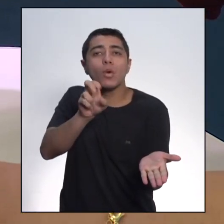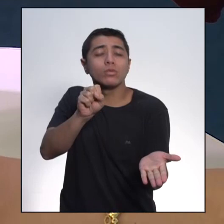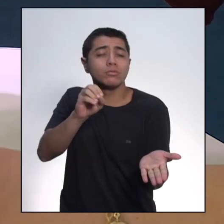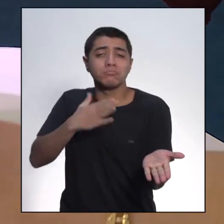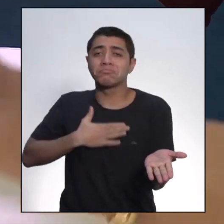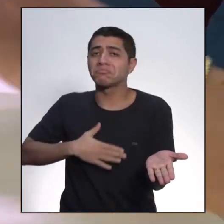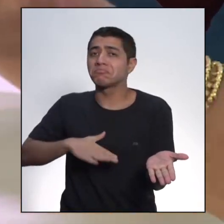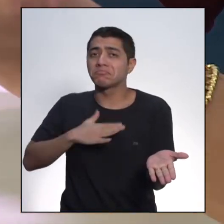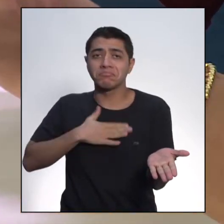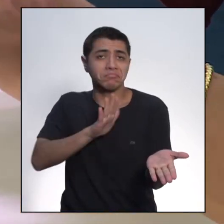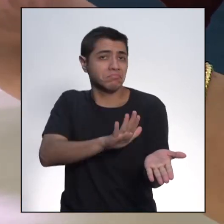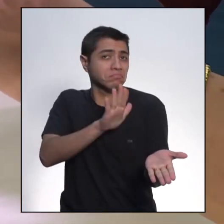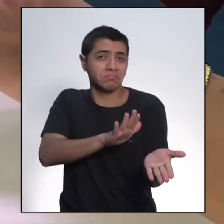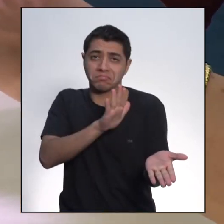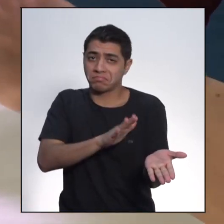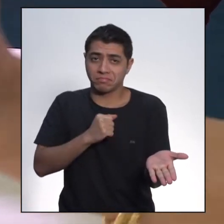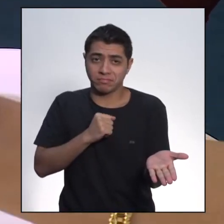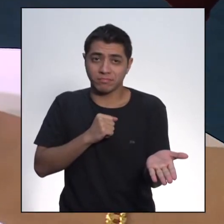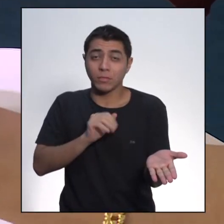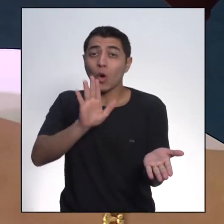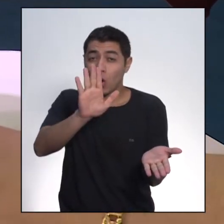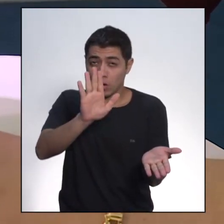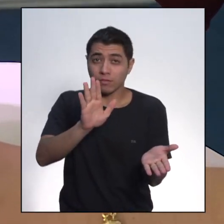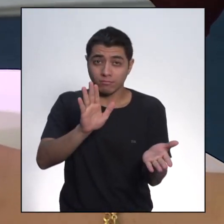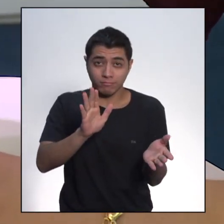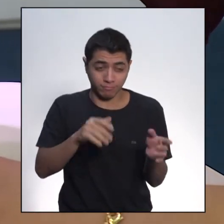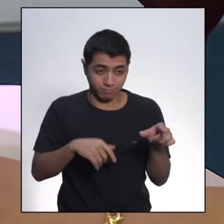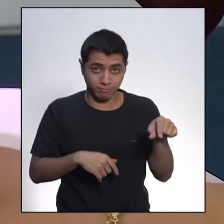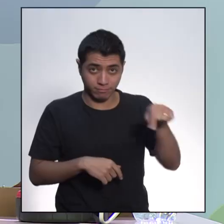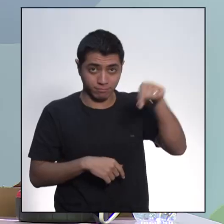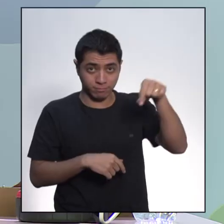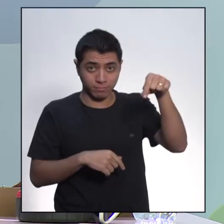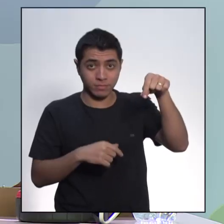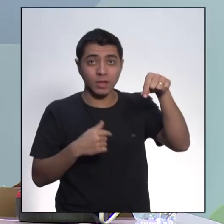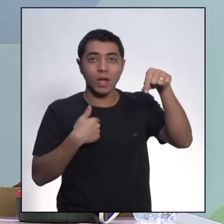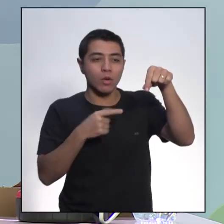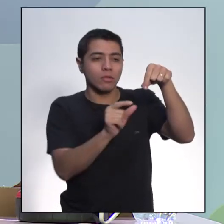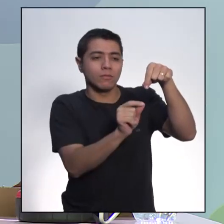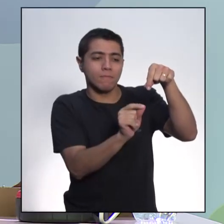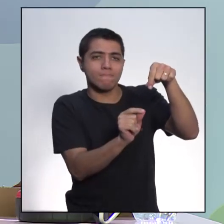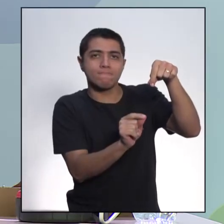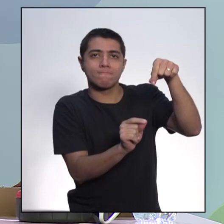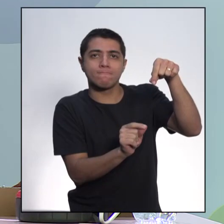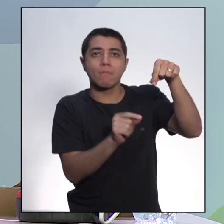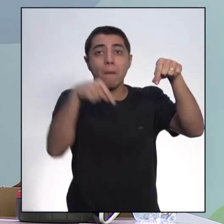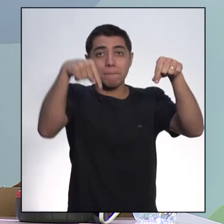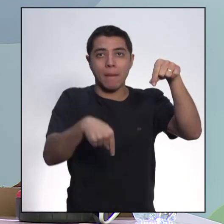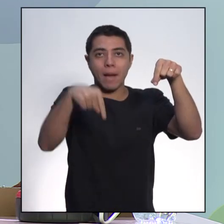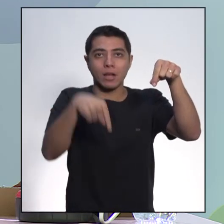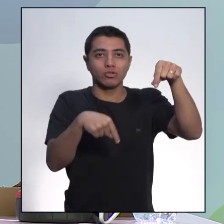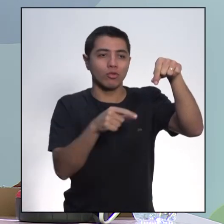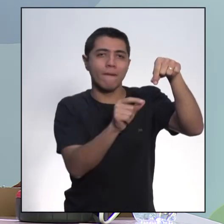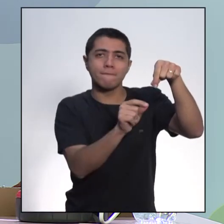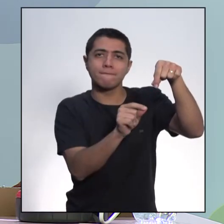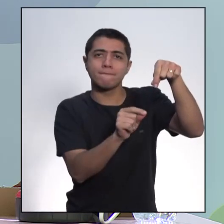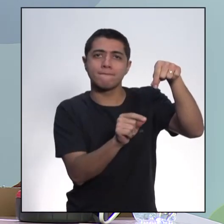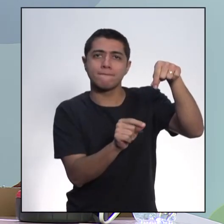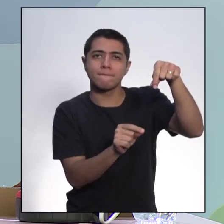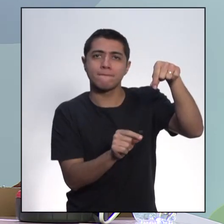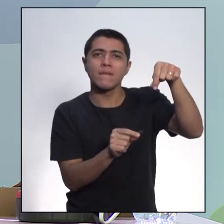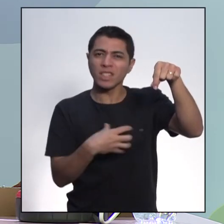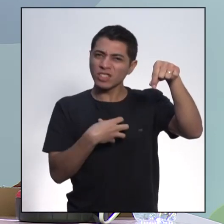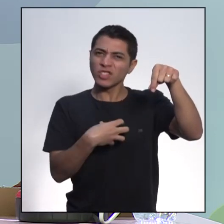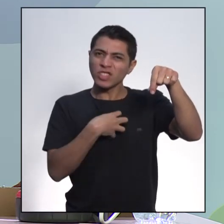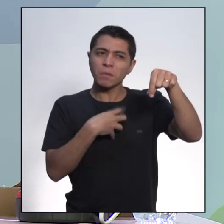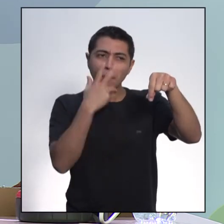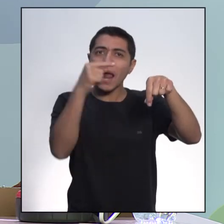vendo? Então, quem já não fez isso, não é verdade? Então, assim, na hora que eu estou indo nesta direção, a gente sente que tem uma direção oposta.